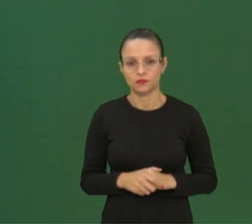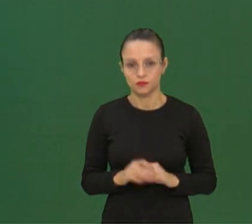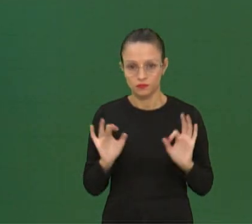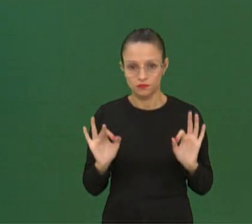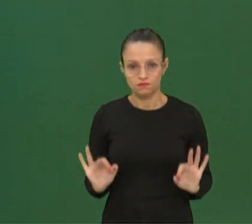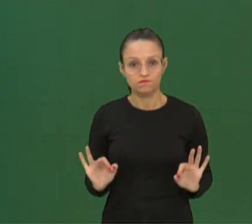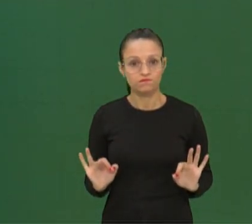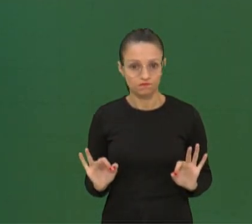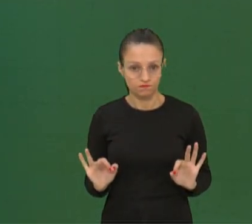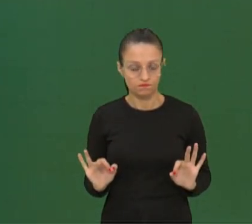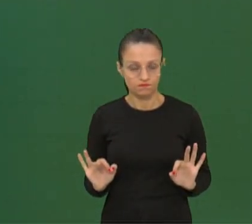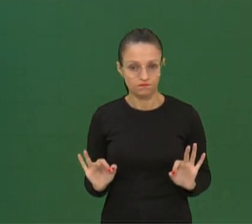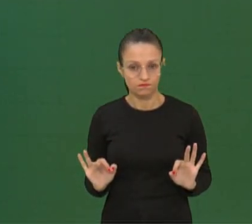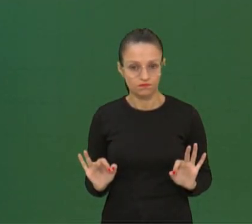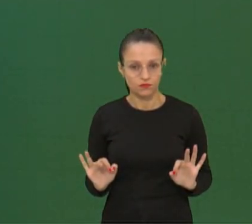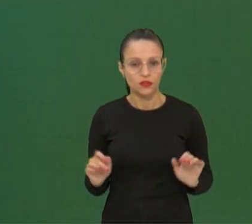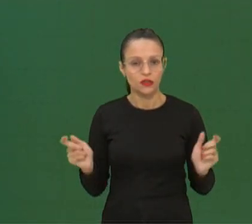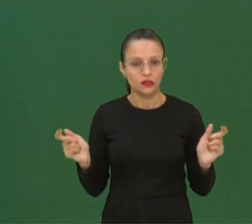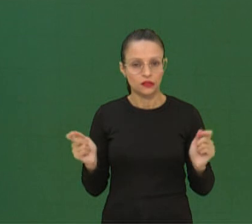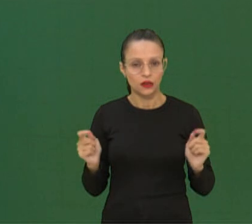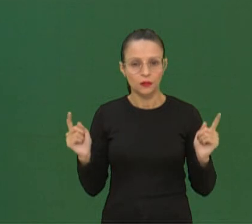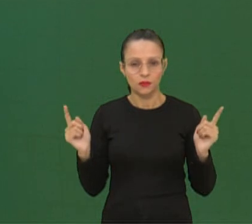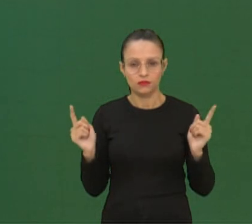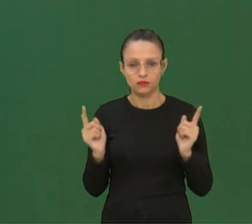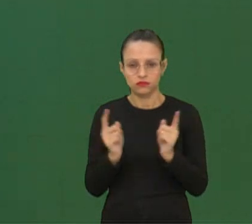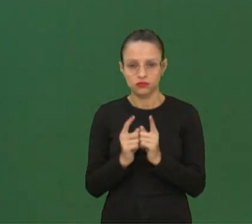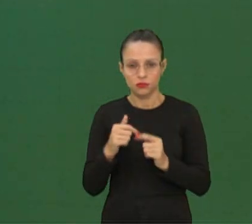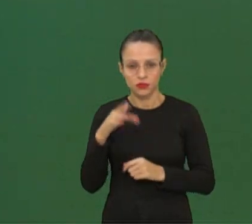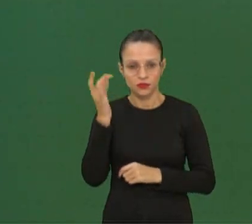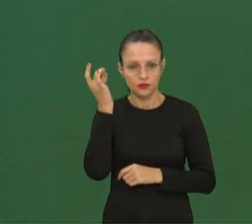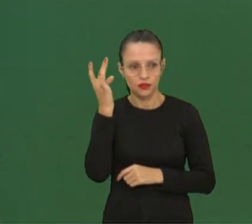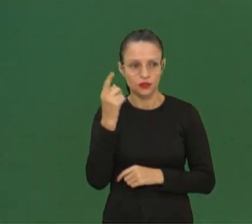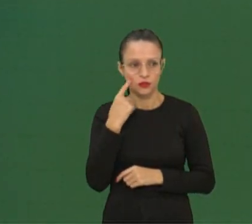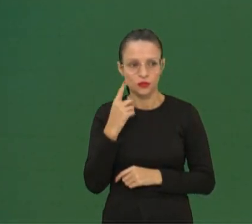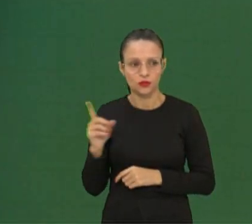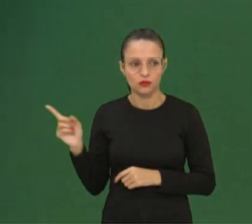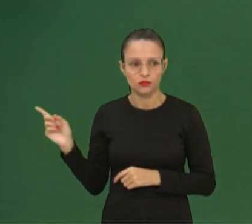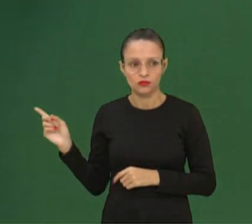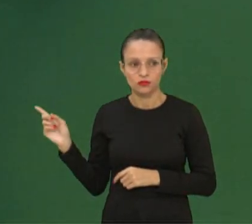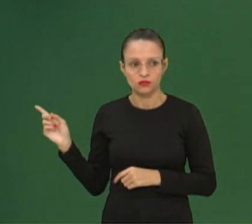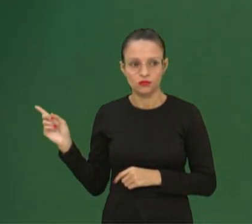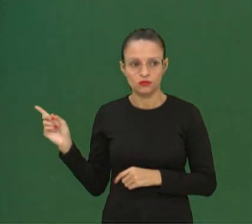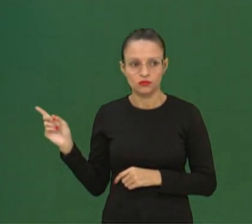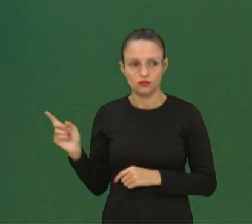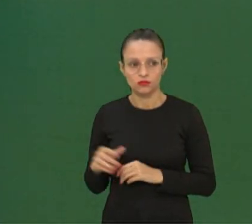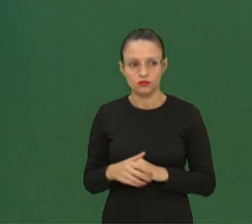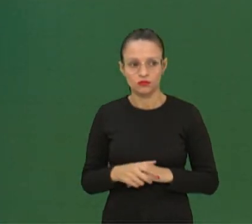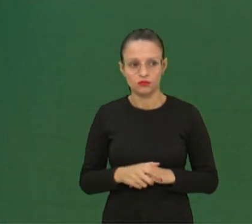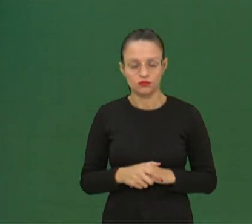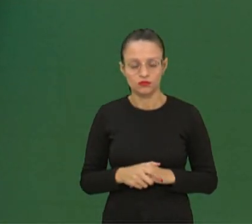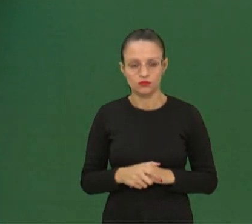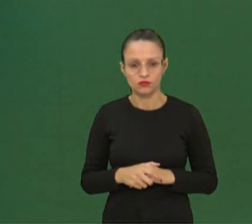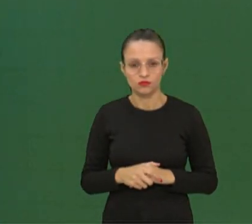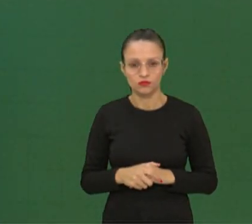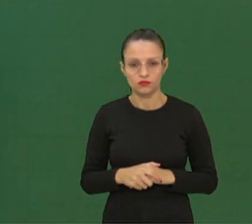Certo? Dá até para a gente reduzir os termos semelhantes aqui, que fica mais fácil de trabalhar. Ó. 1L mais 1L,